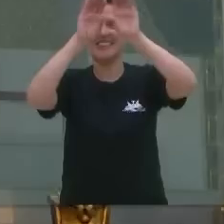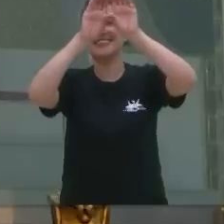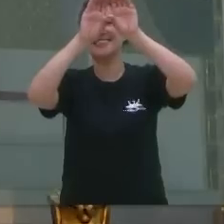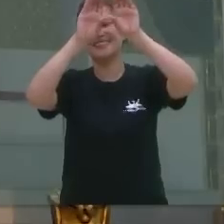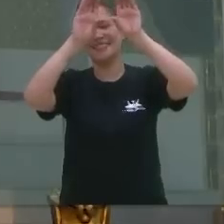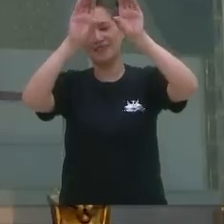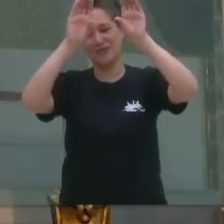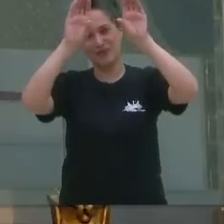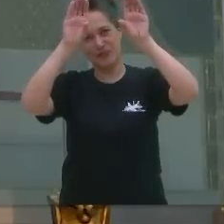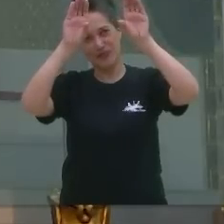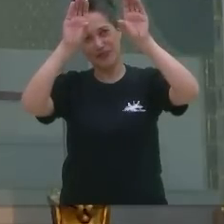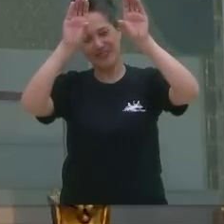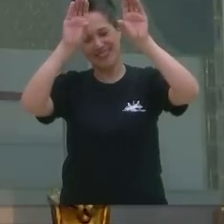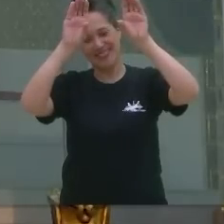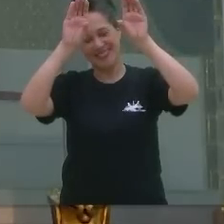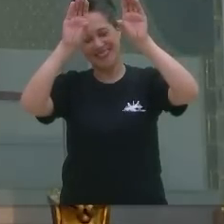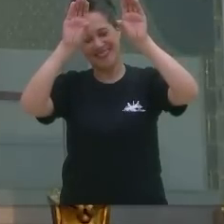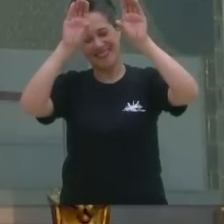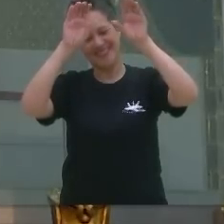céu